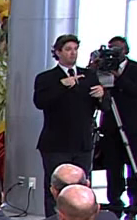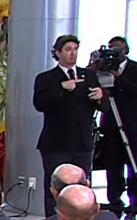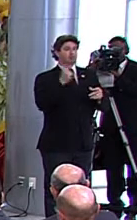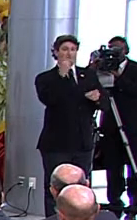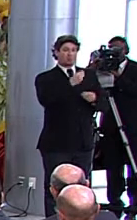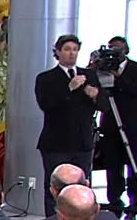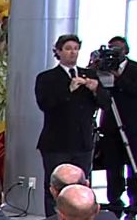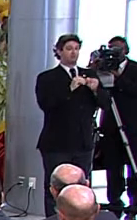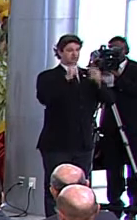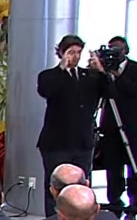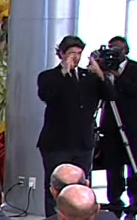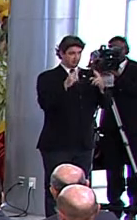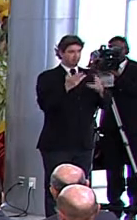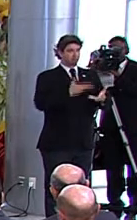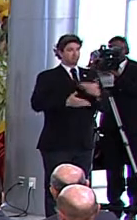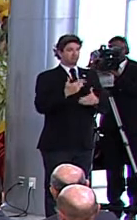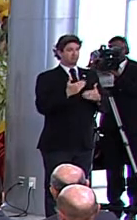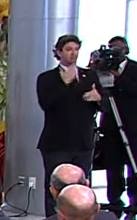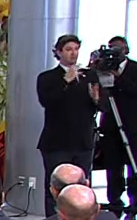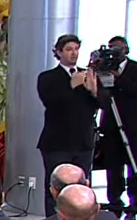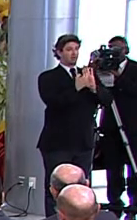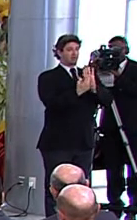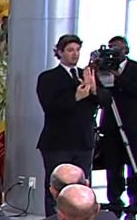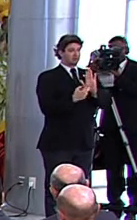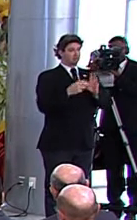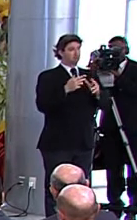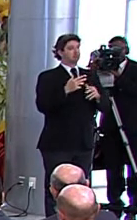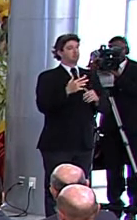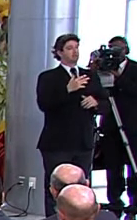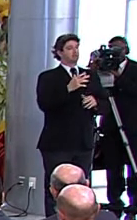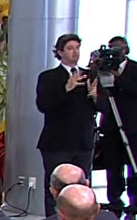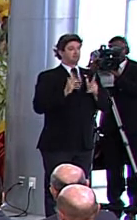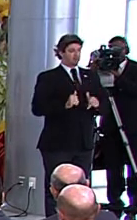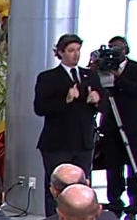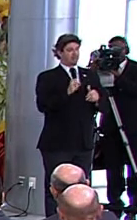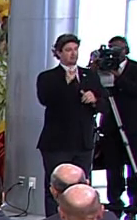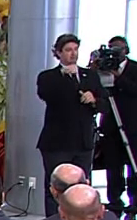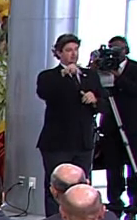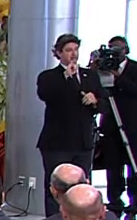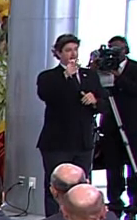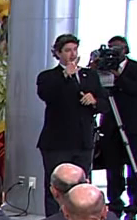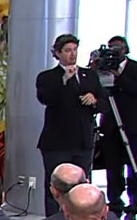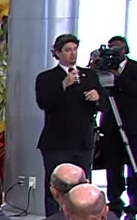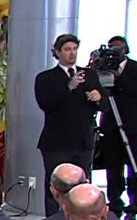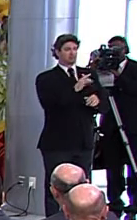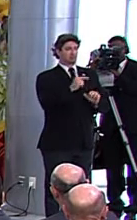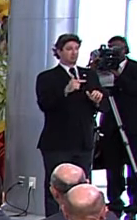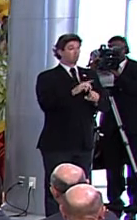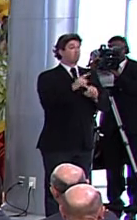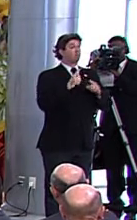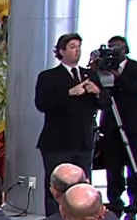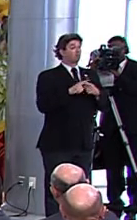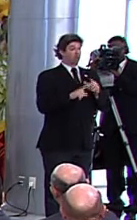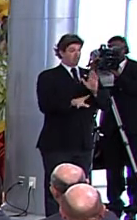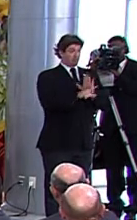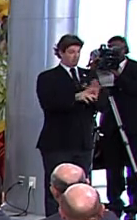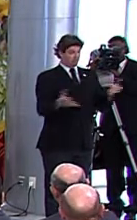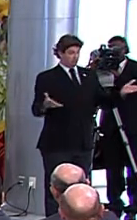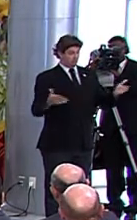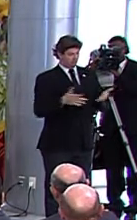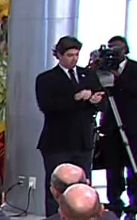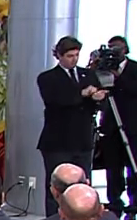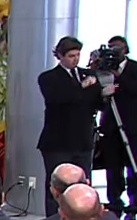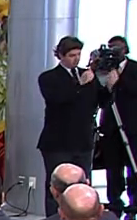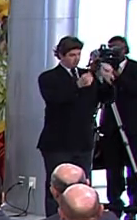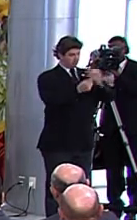e respeito às exigências sanitárias, sem medo, pois a legislação, agora